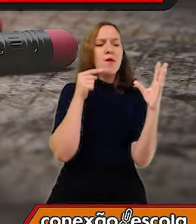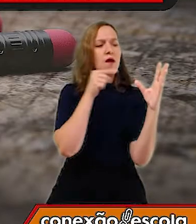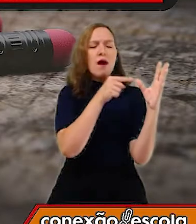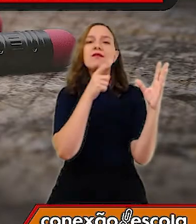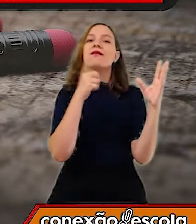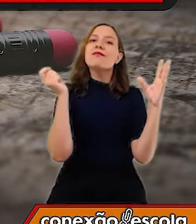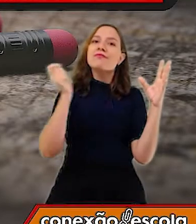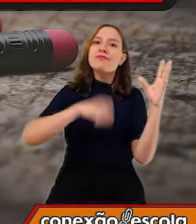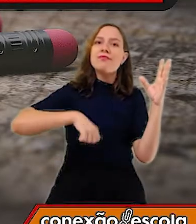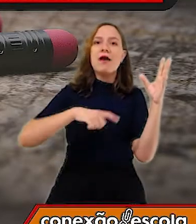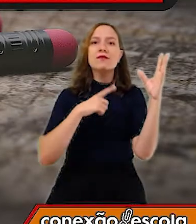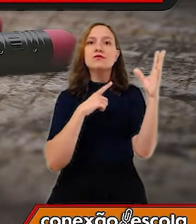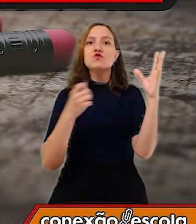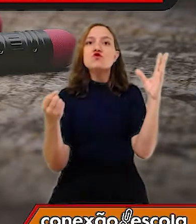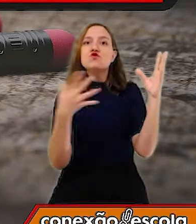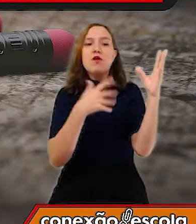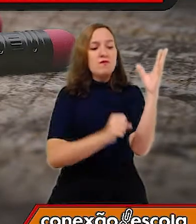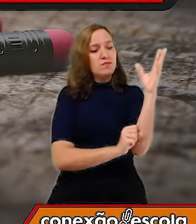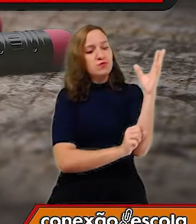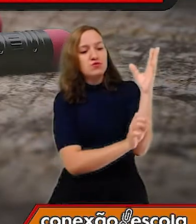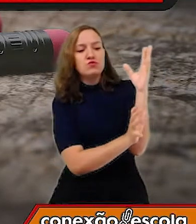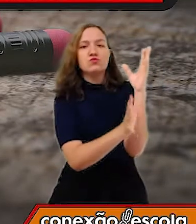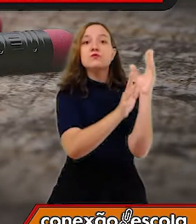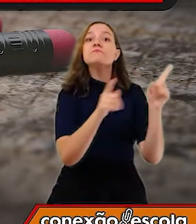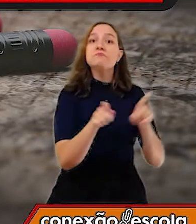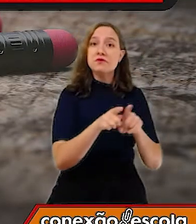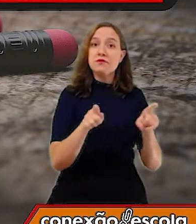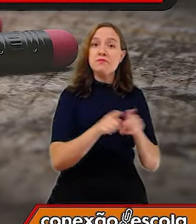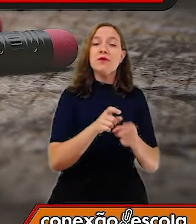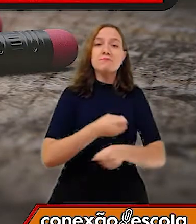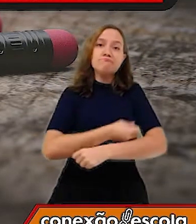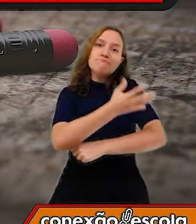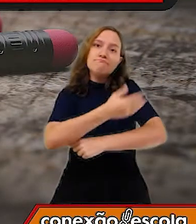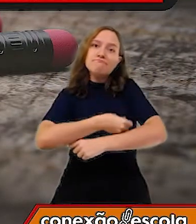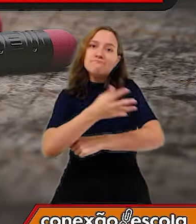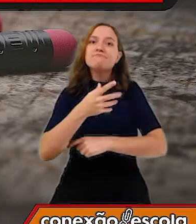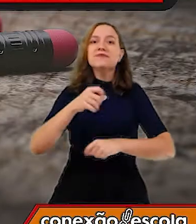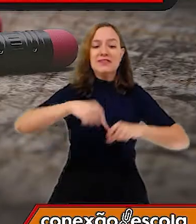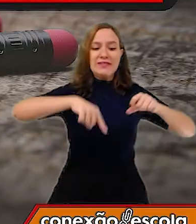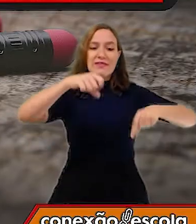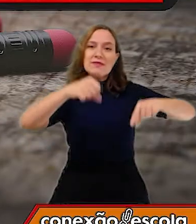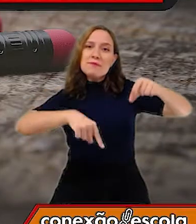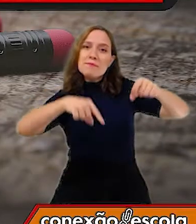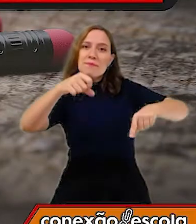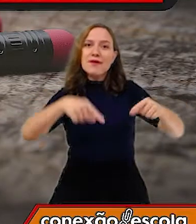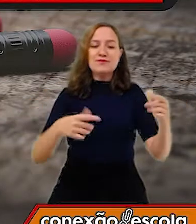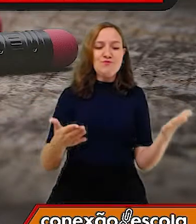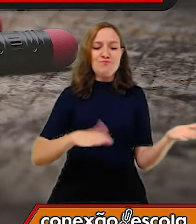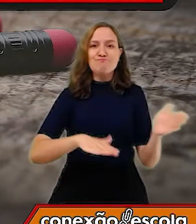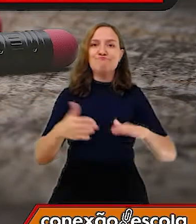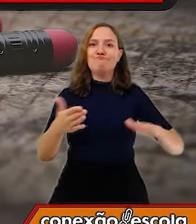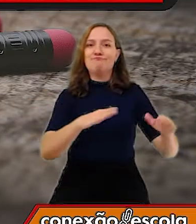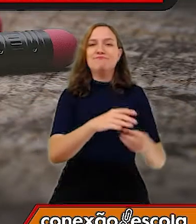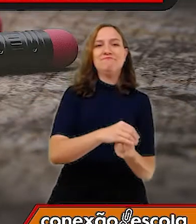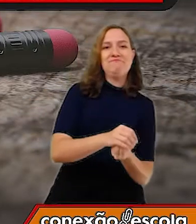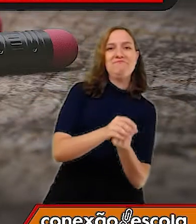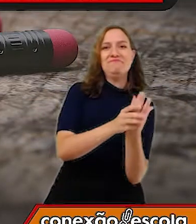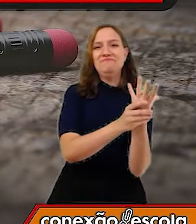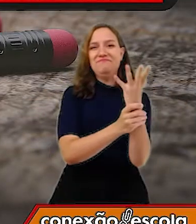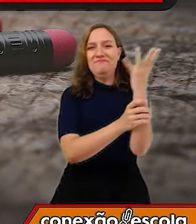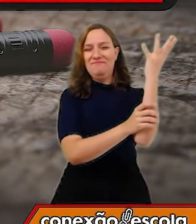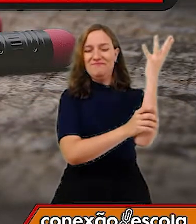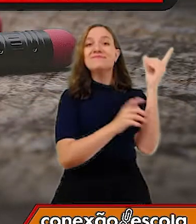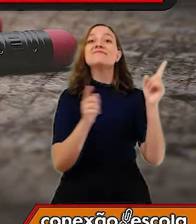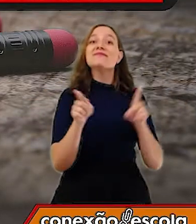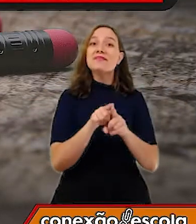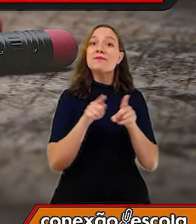partir da germinação de sementes. E tem um movimento. Todos os seres